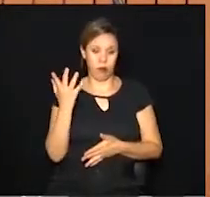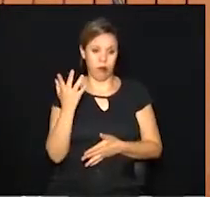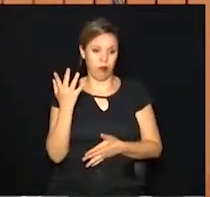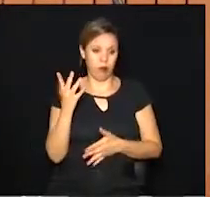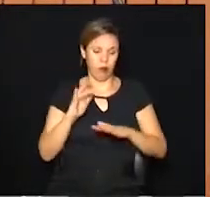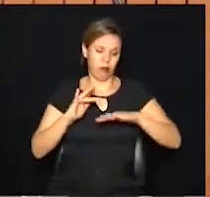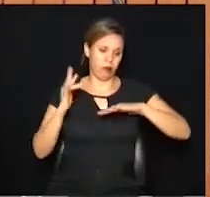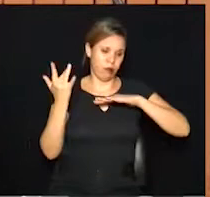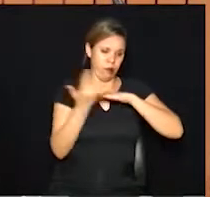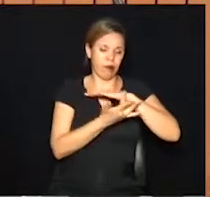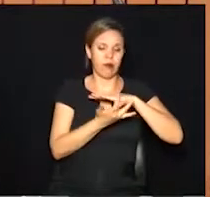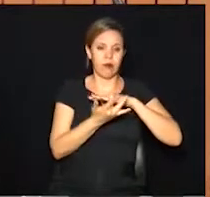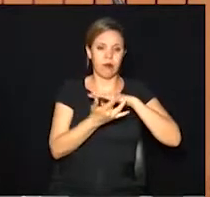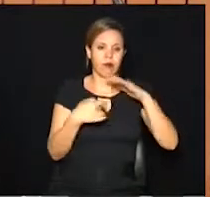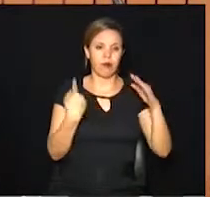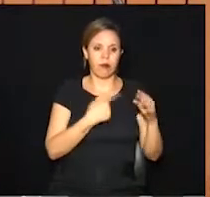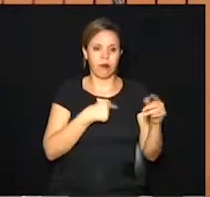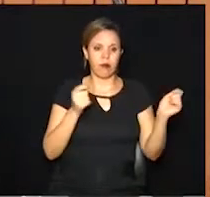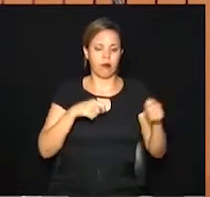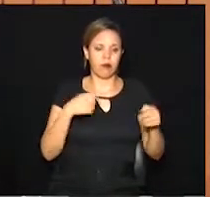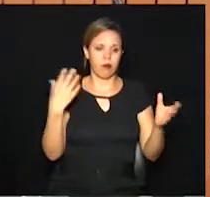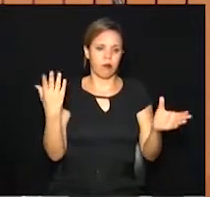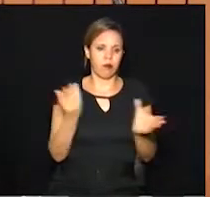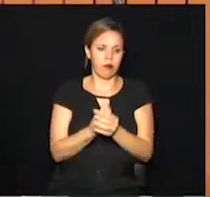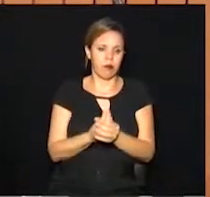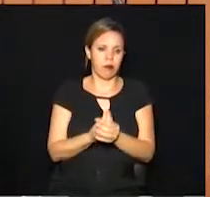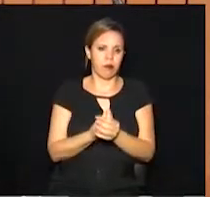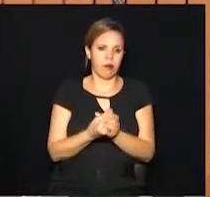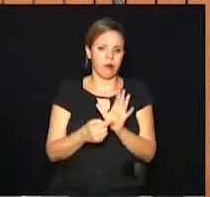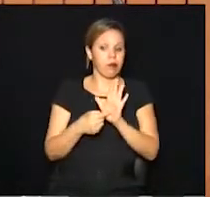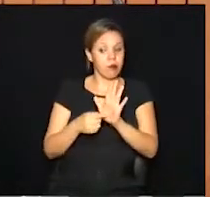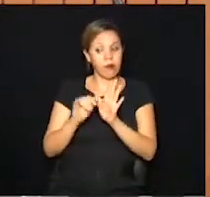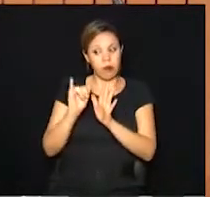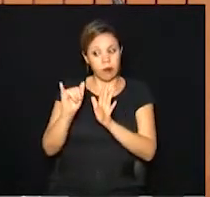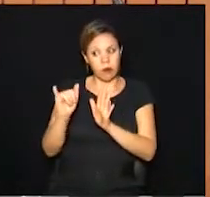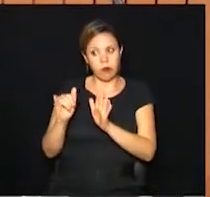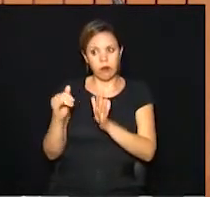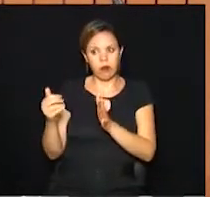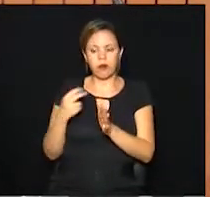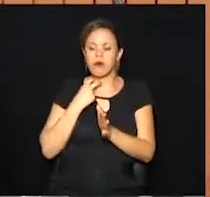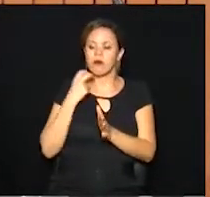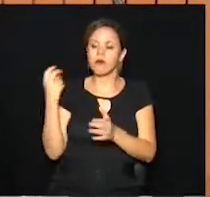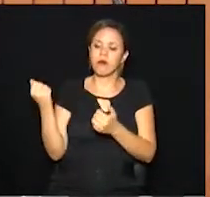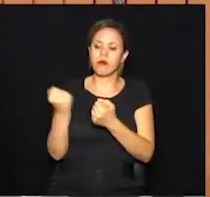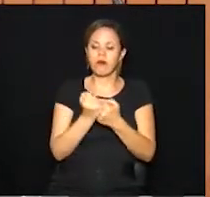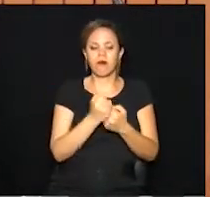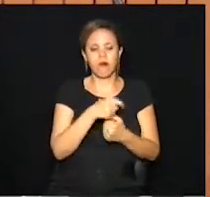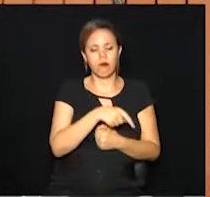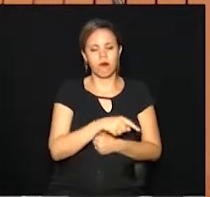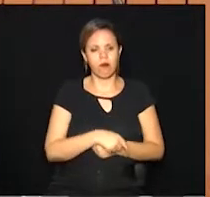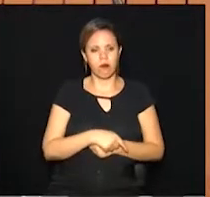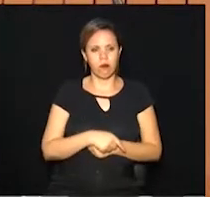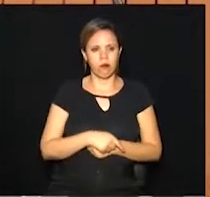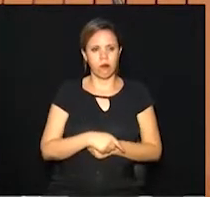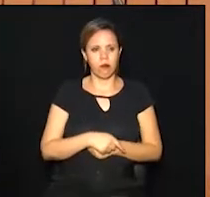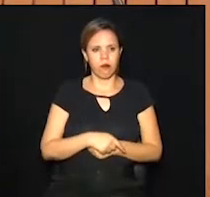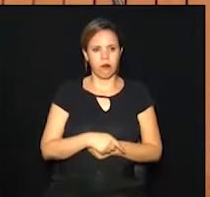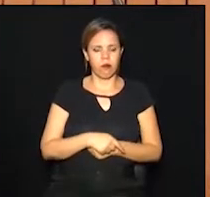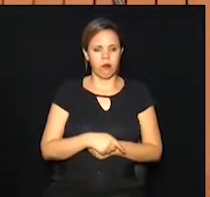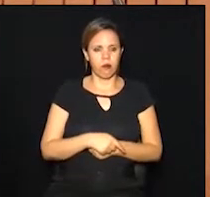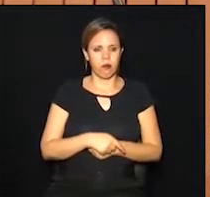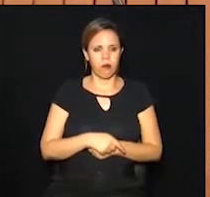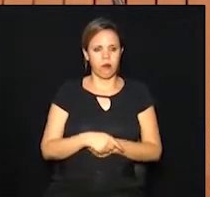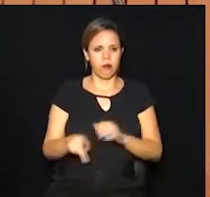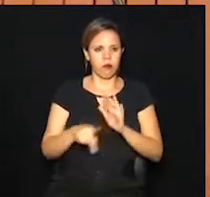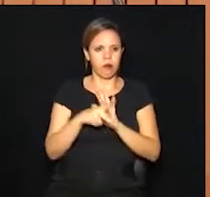nas redes sociais, que a gente possa incorporar, institucionalizar e dar meios para dar vazão a essas denúncias, e também para que os